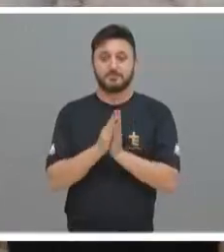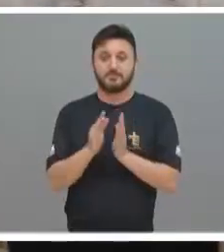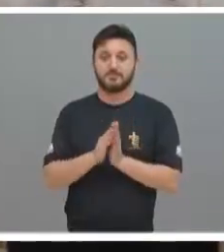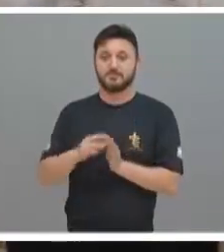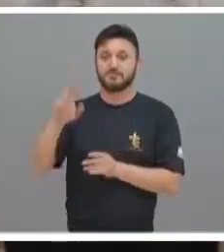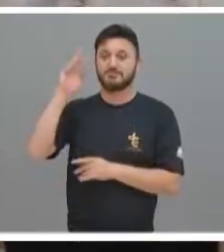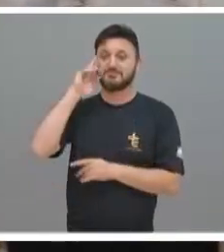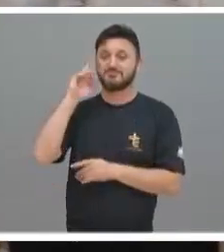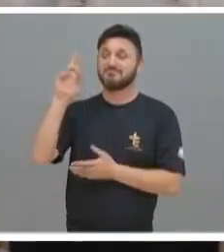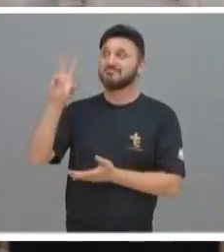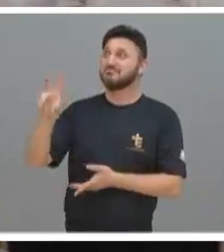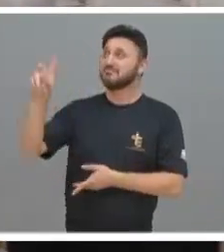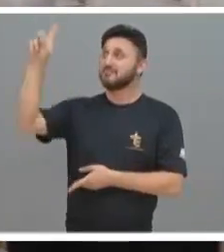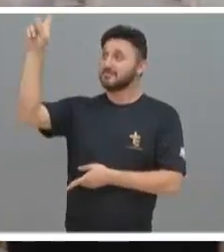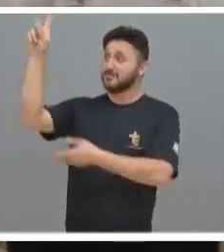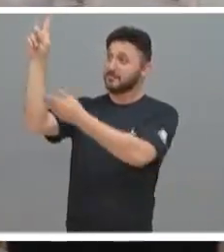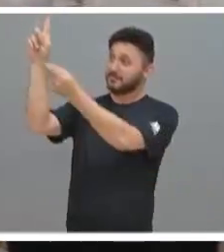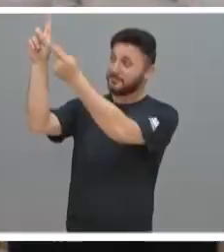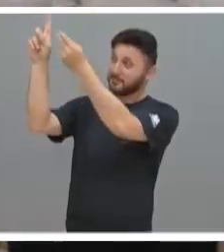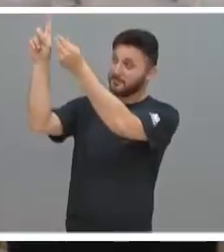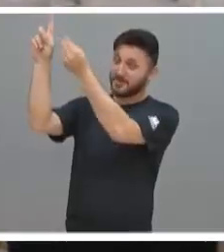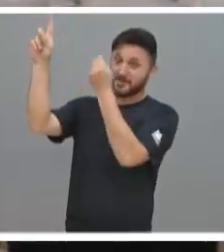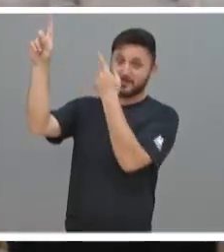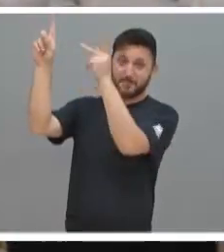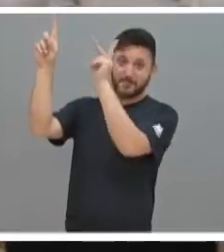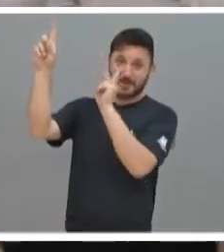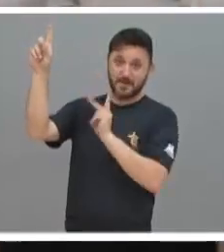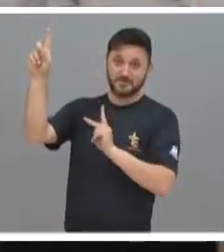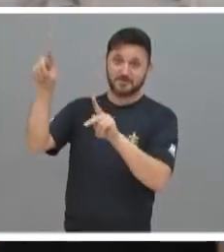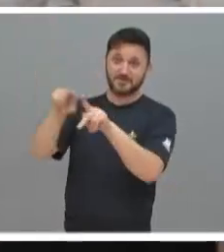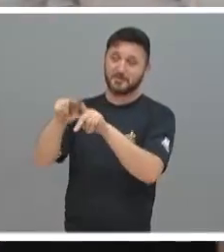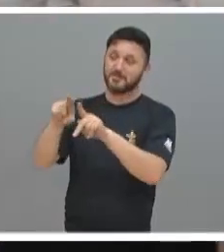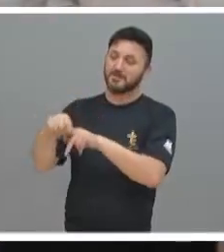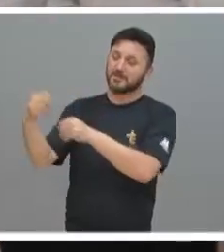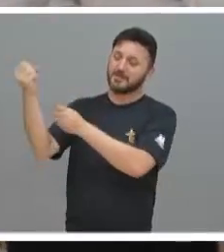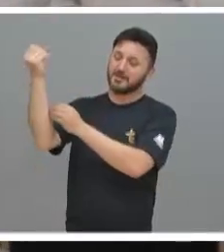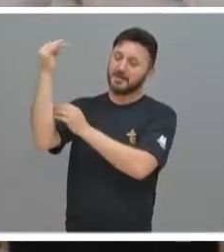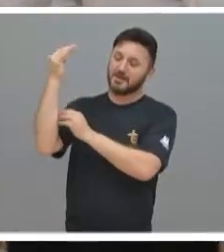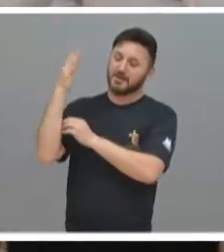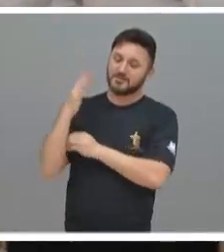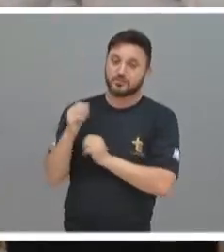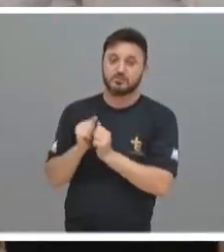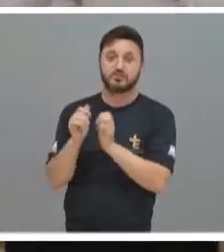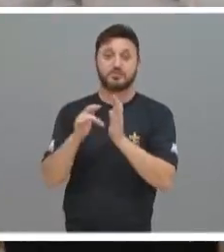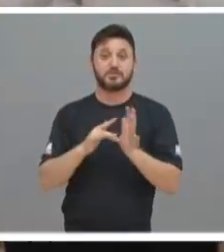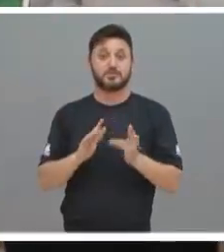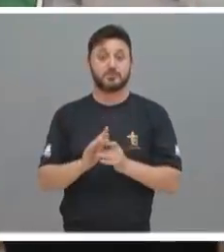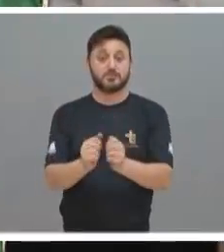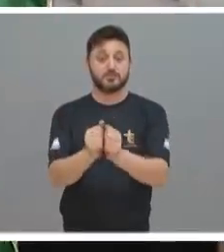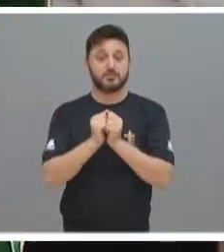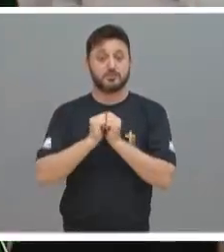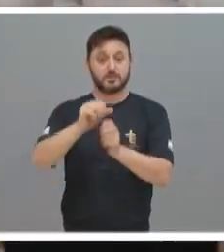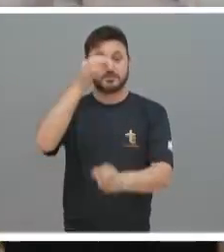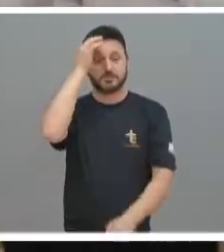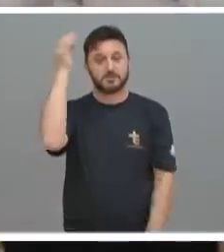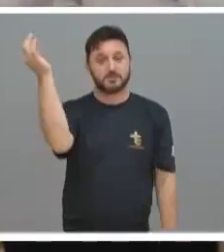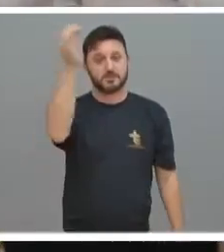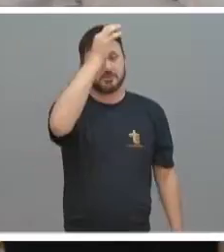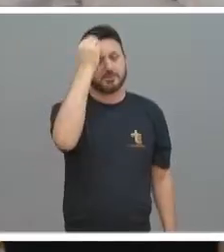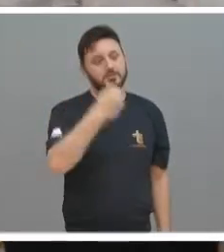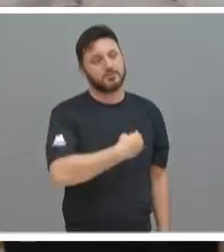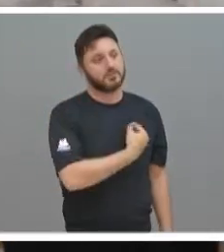Que a graça e a paz de Deus, que é nosso Pai, de Jesus Cristo com o Espírito Santo, esteja